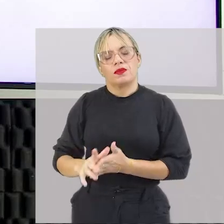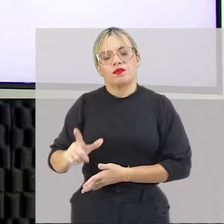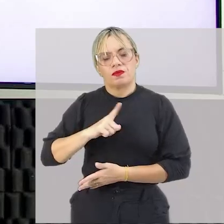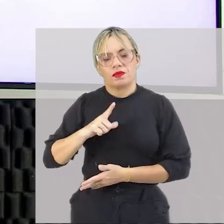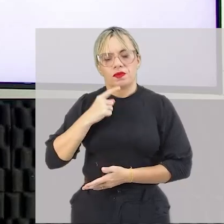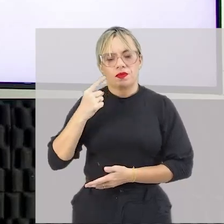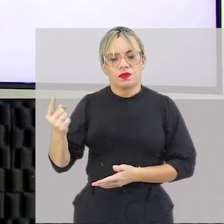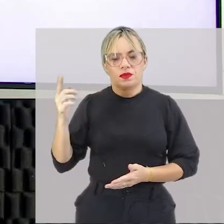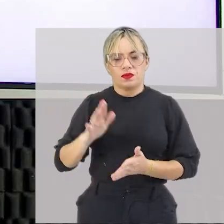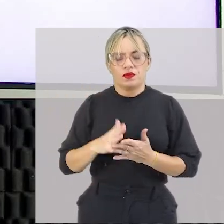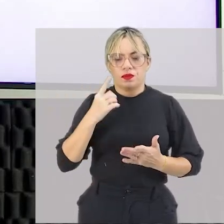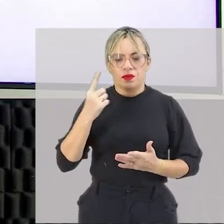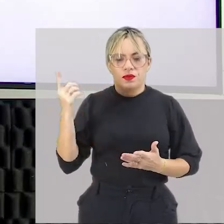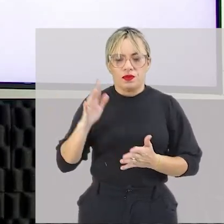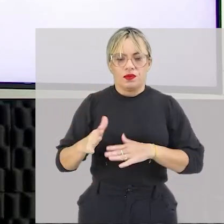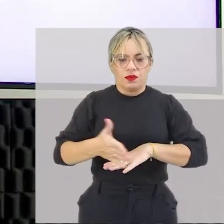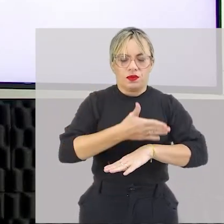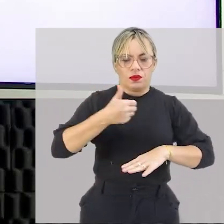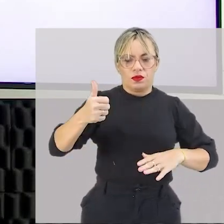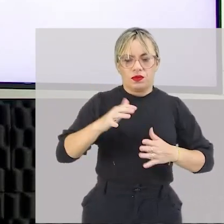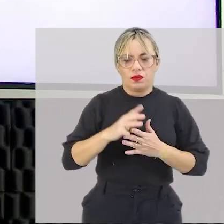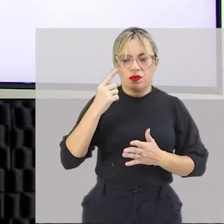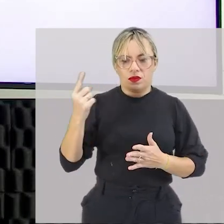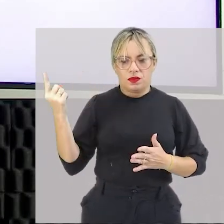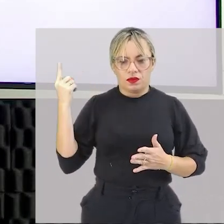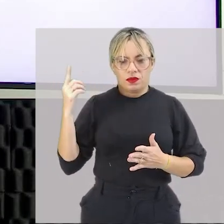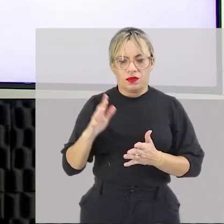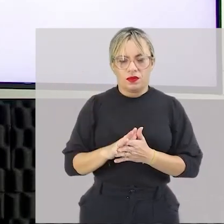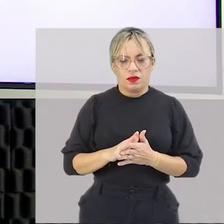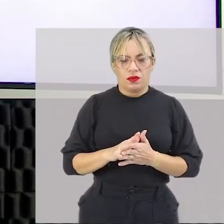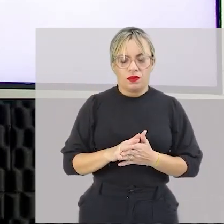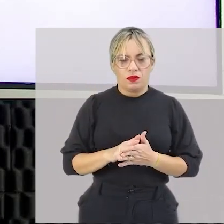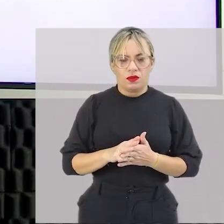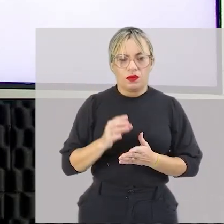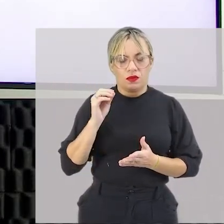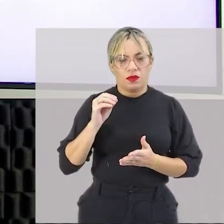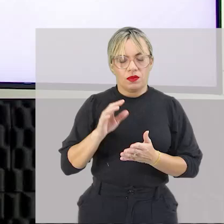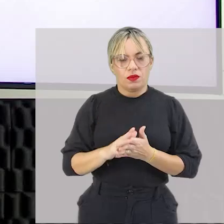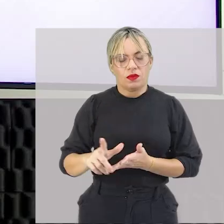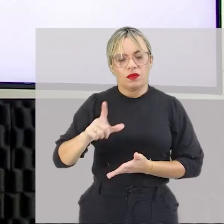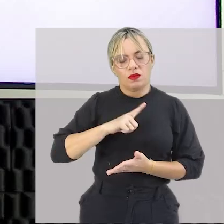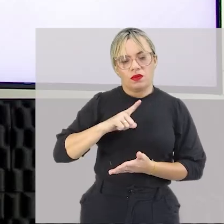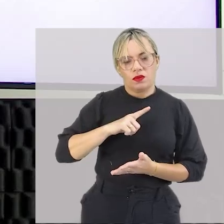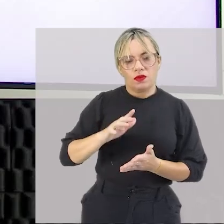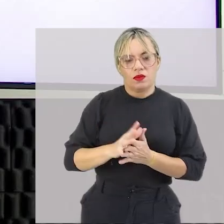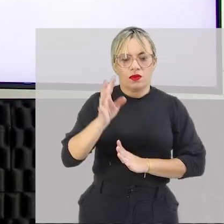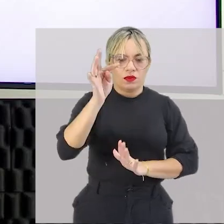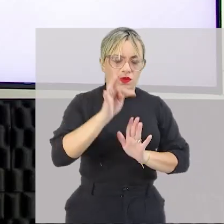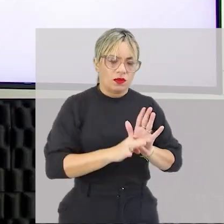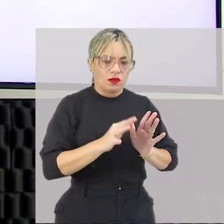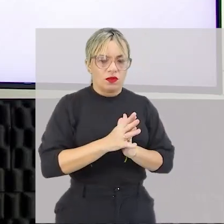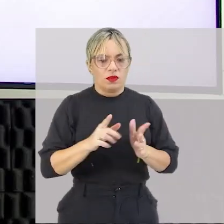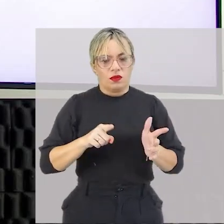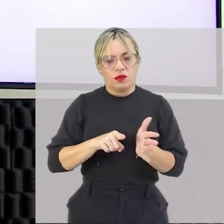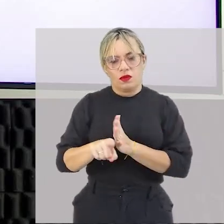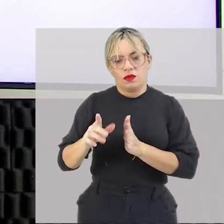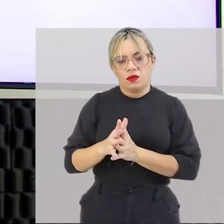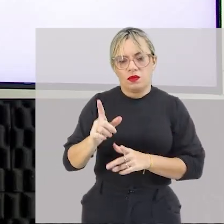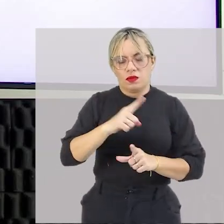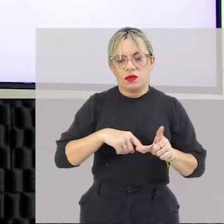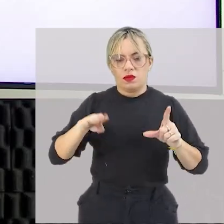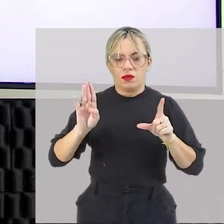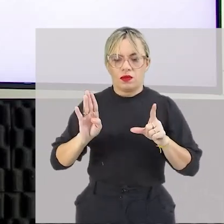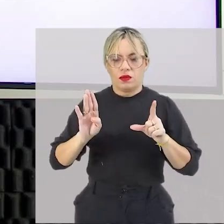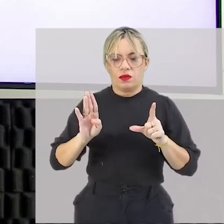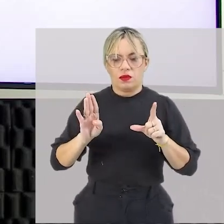exagero. Aqui a que melhor responde à pergunta, a que melhor contempla o comando da questão será a letra B